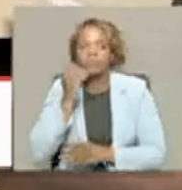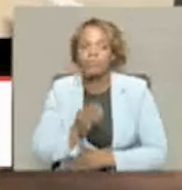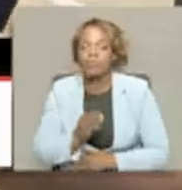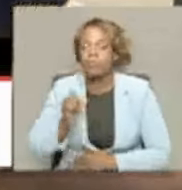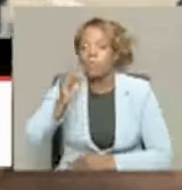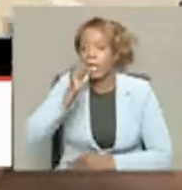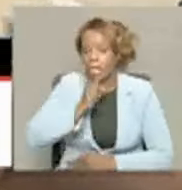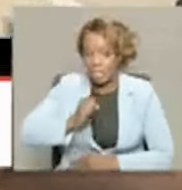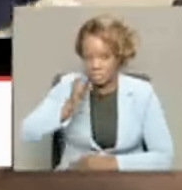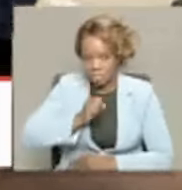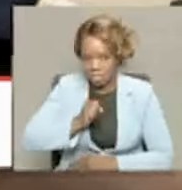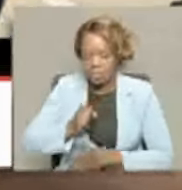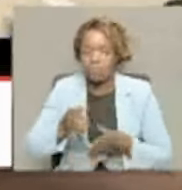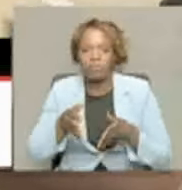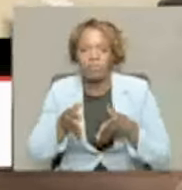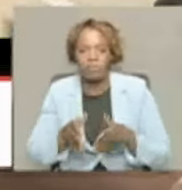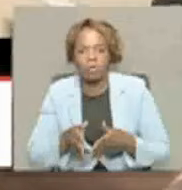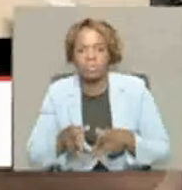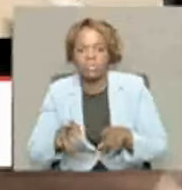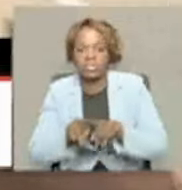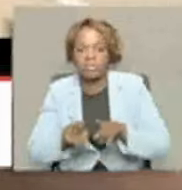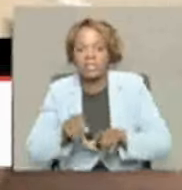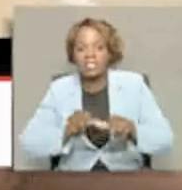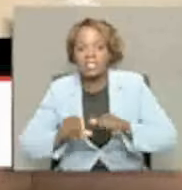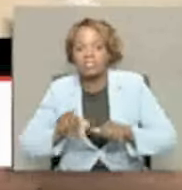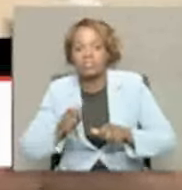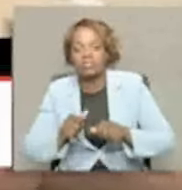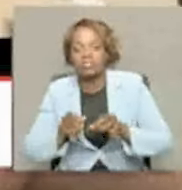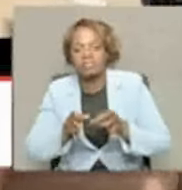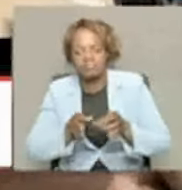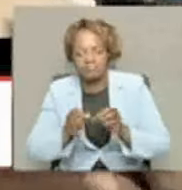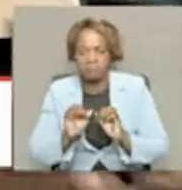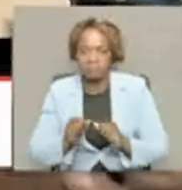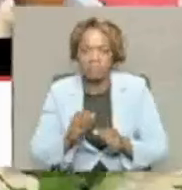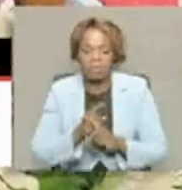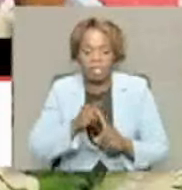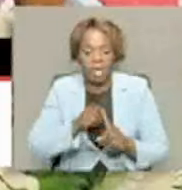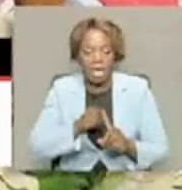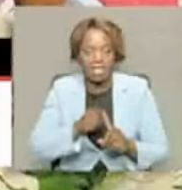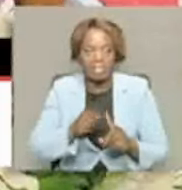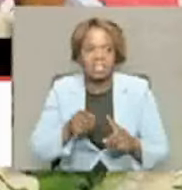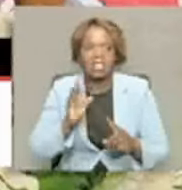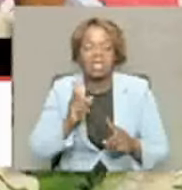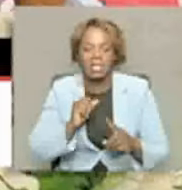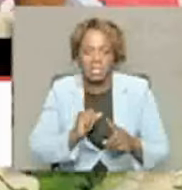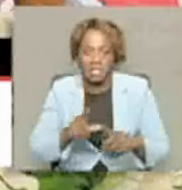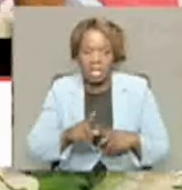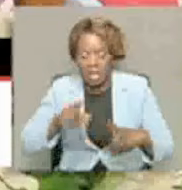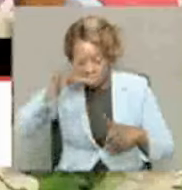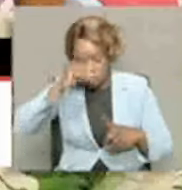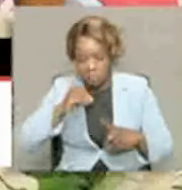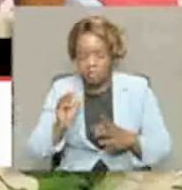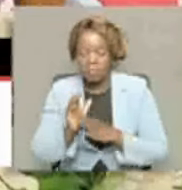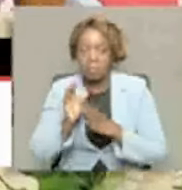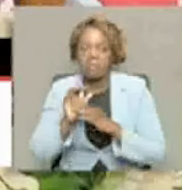agora, mais tarde, passar para outras gerações, porque temos que eternizar este grande senhor da música angolana. Para esta sexta-feira, as condolências